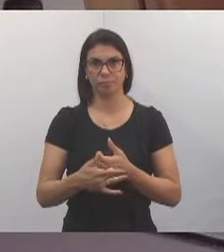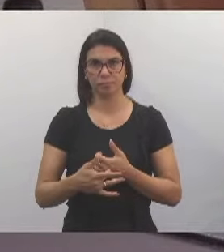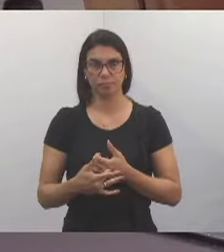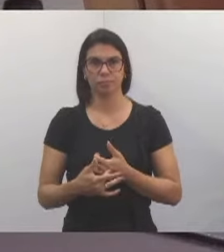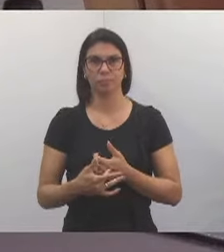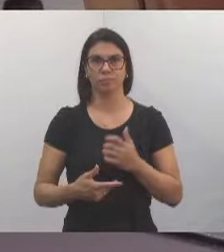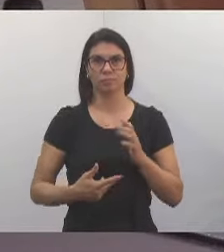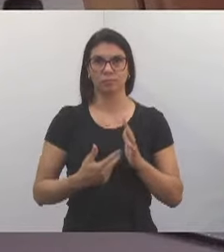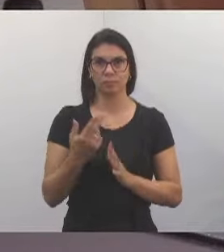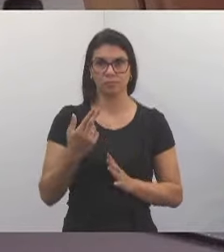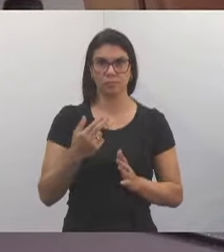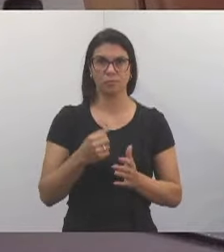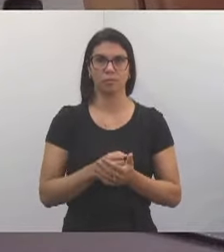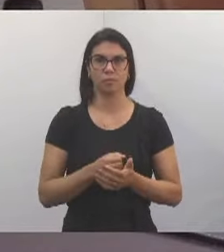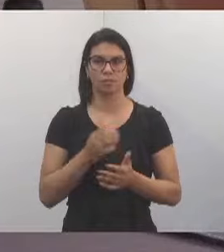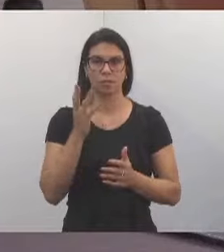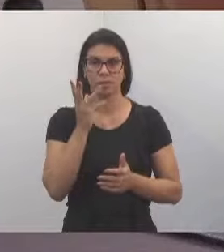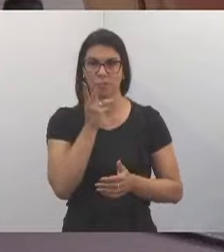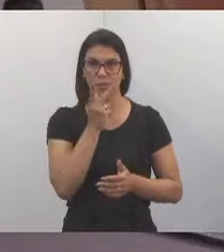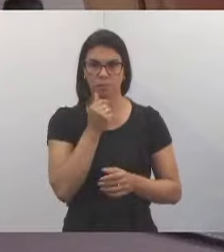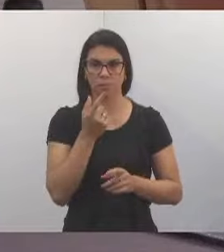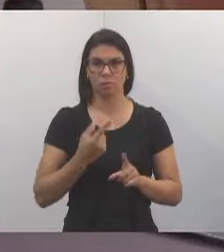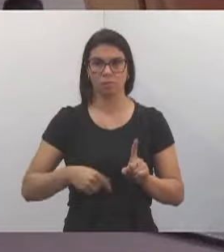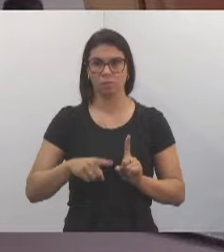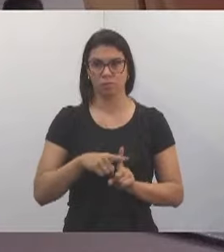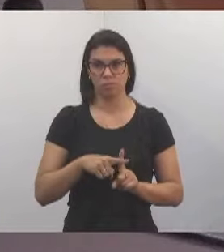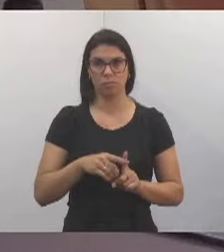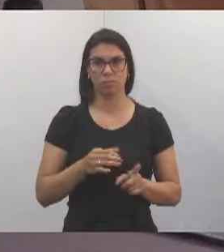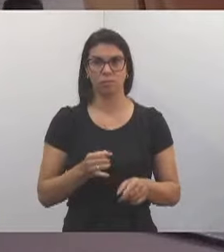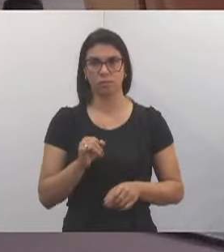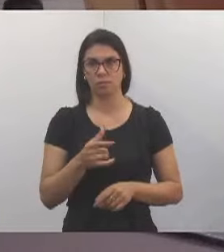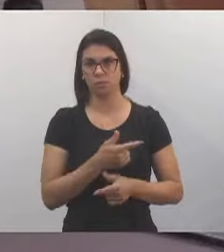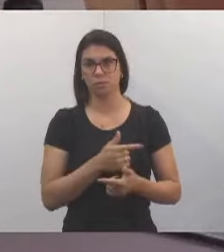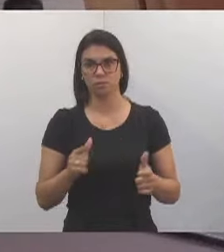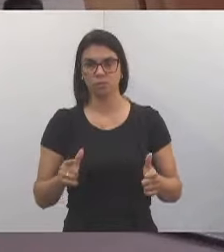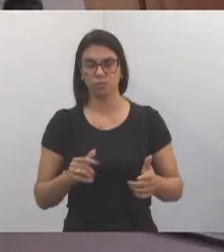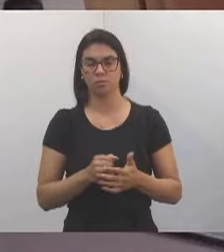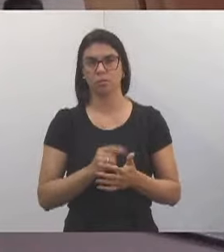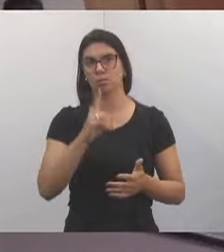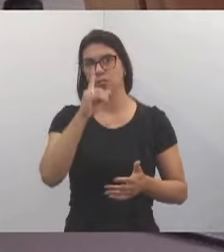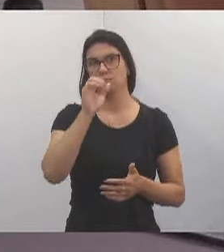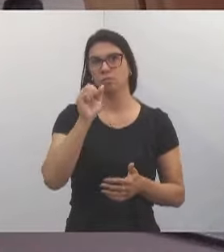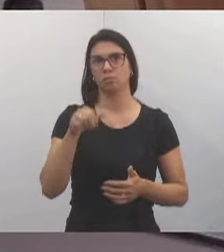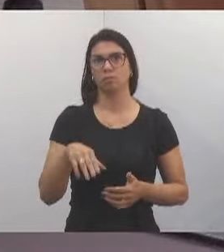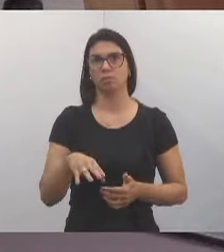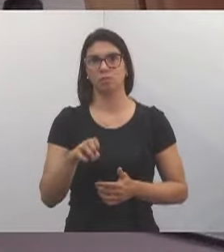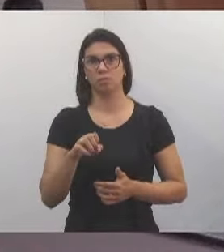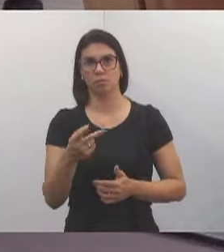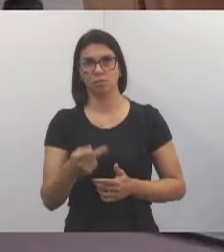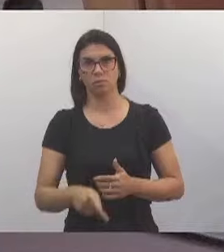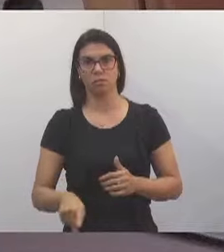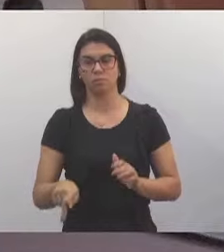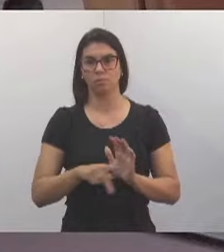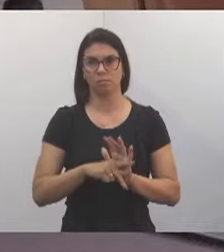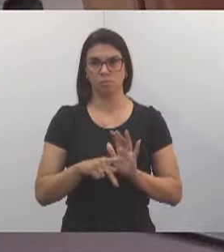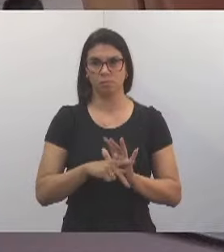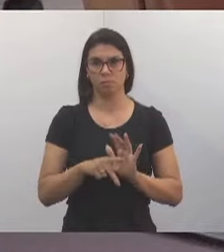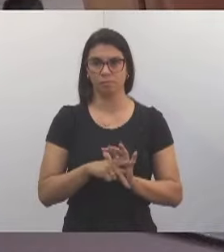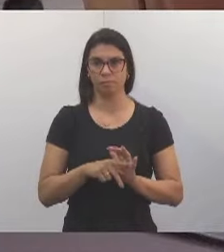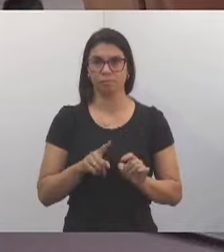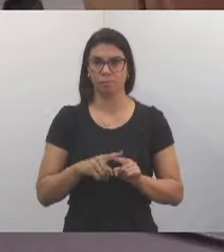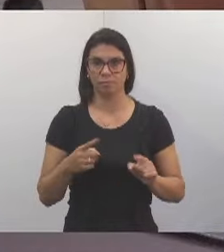uma cirurgia, a gente está falando aqui de uma cirurgia bariátrica, pós-bariátrica, que são reparadora. Mas também